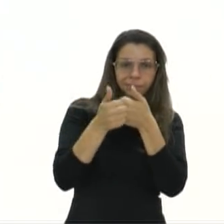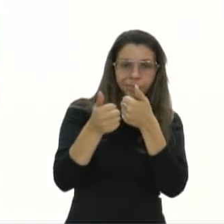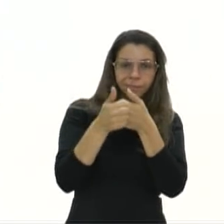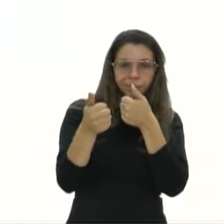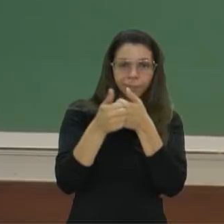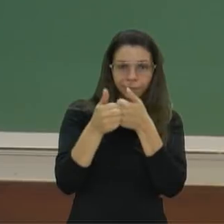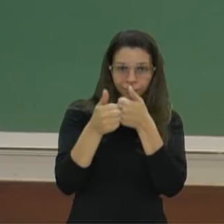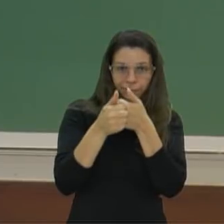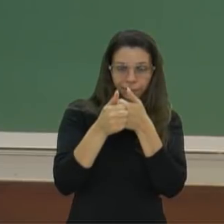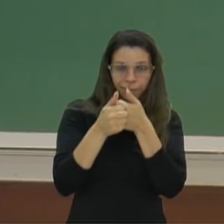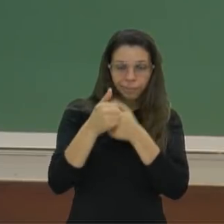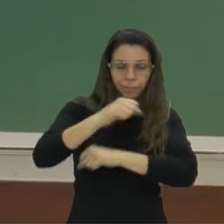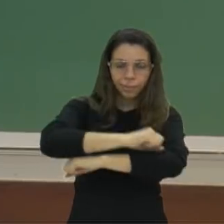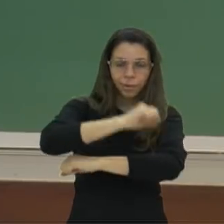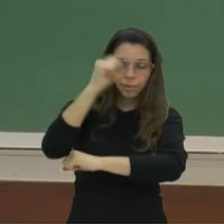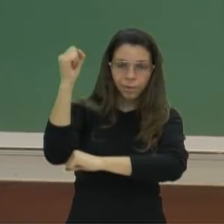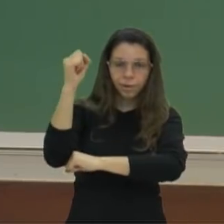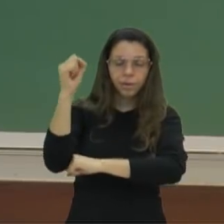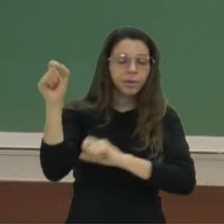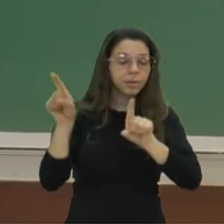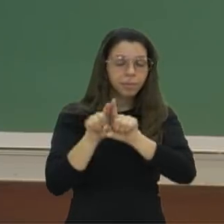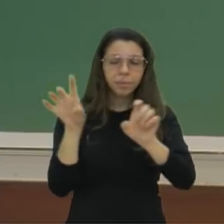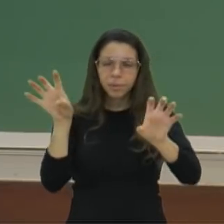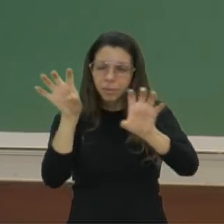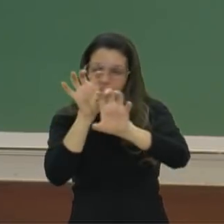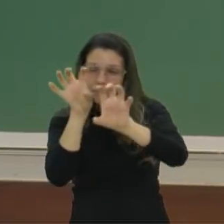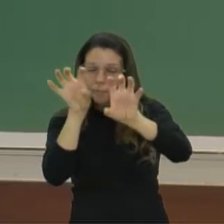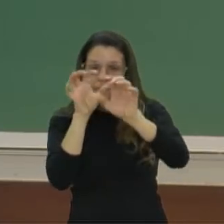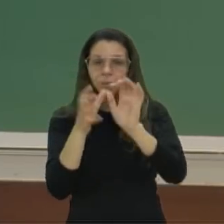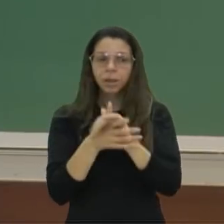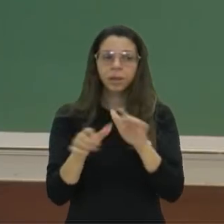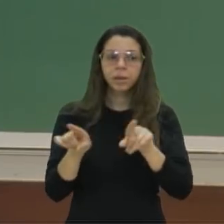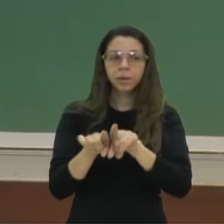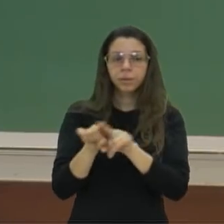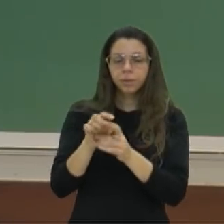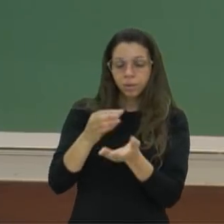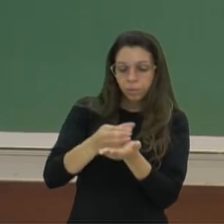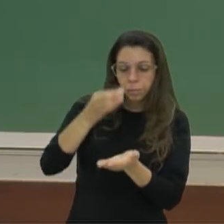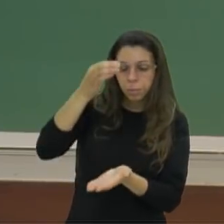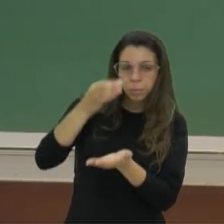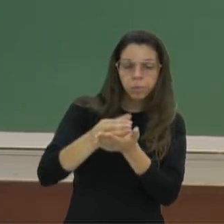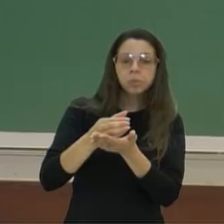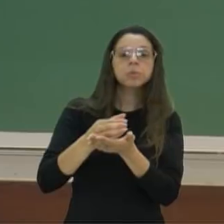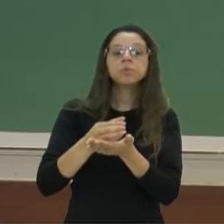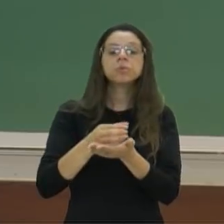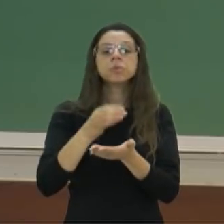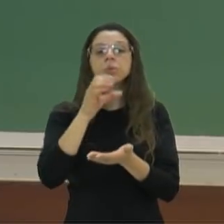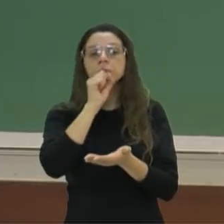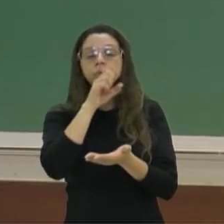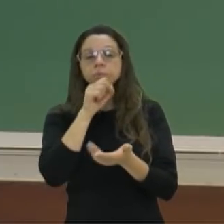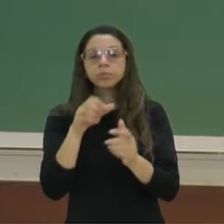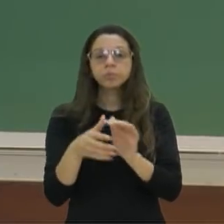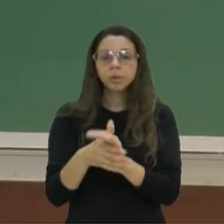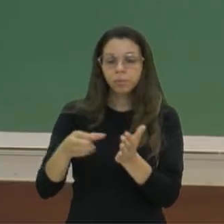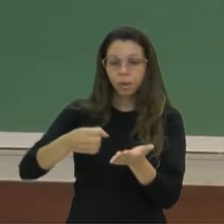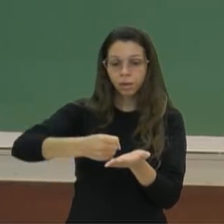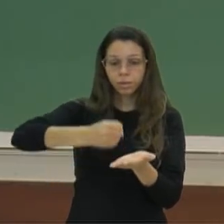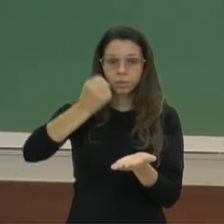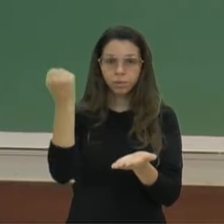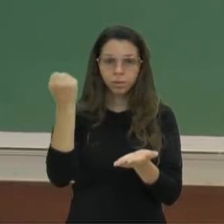desfocada. Percebam que o copo de suco de laranja, a jarra com leite já está